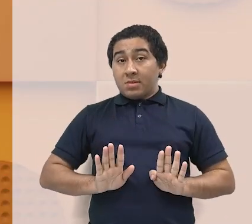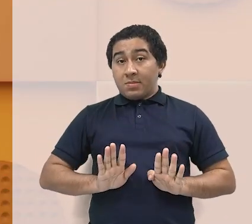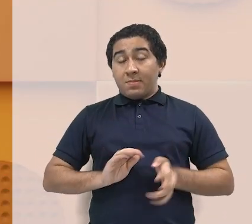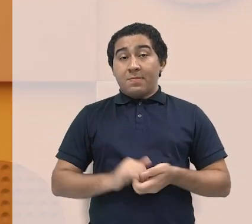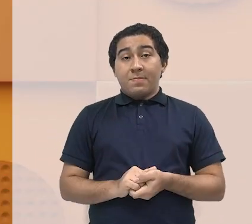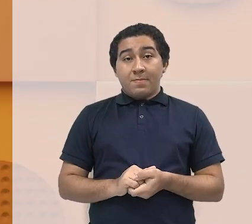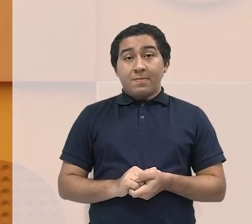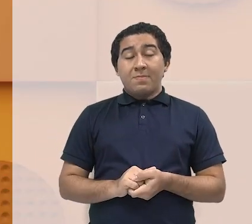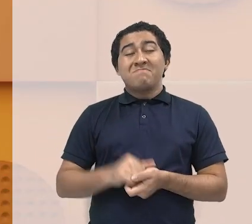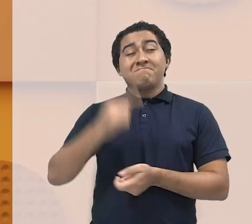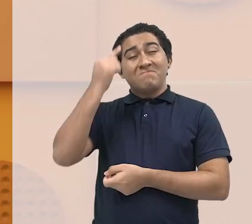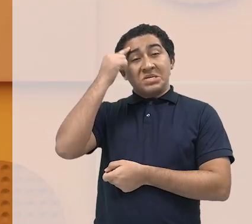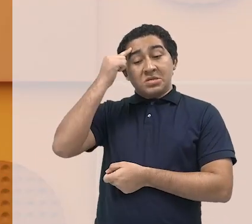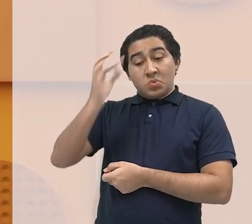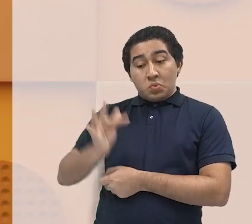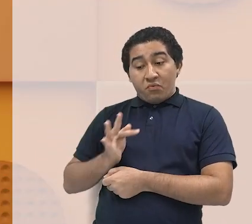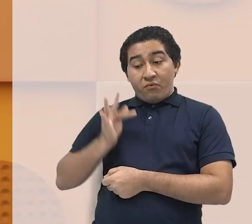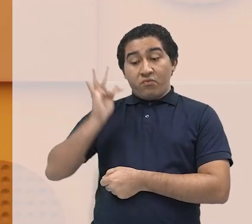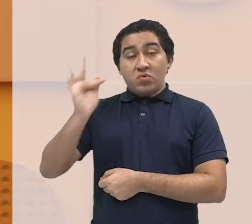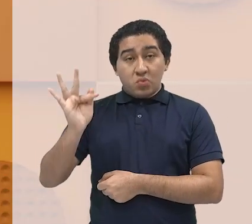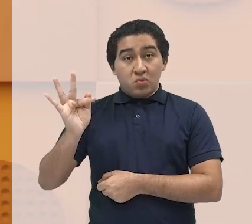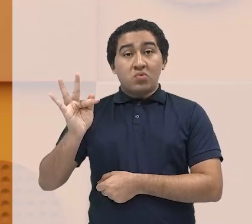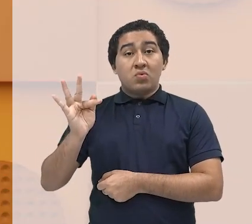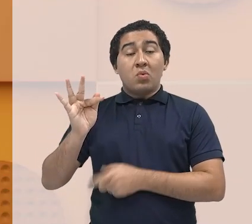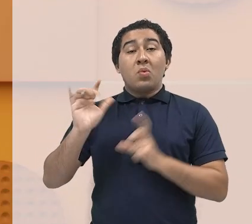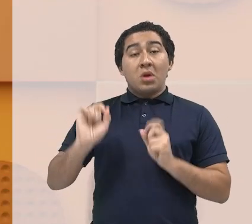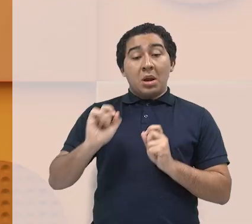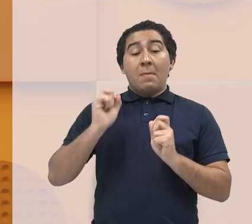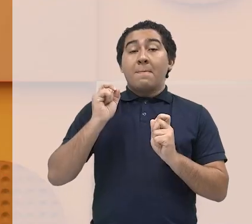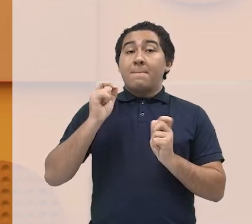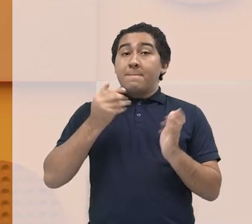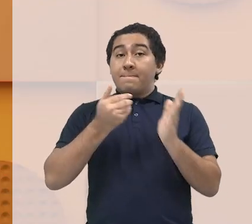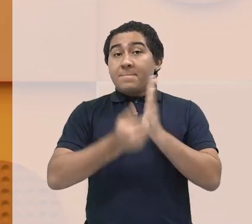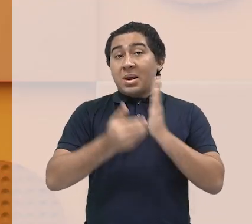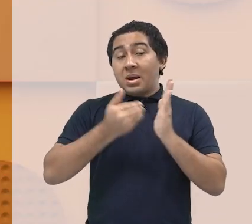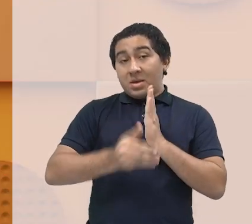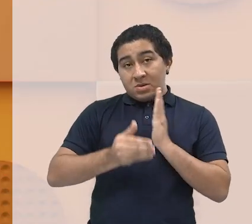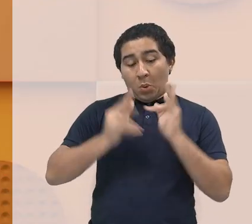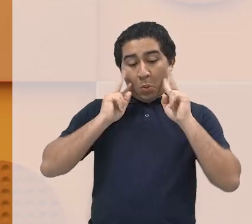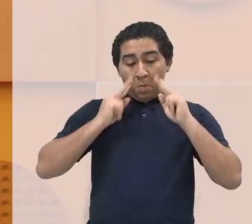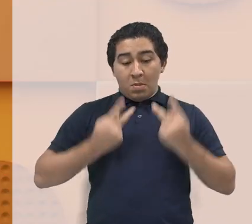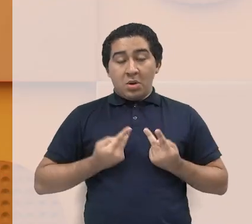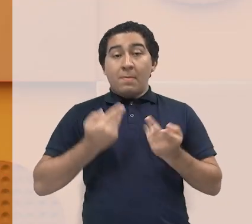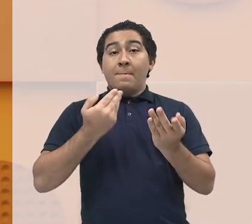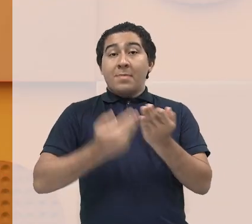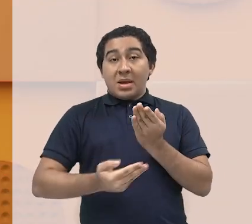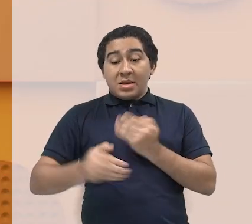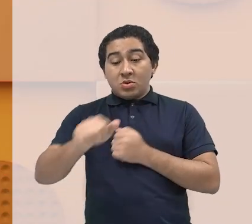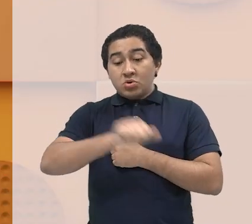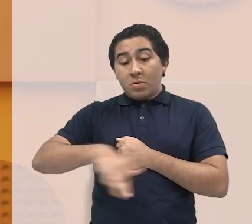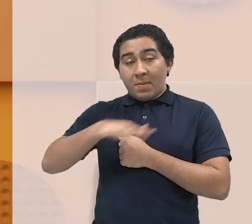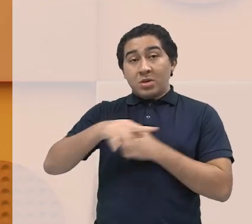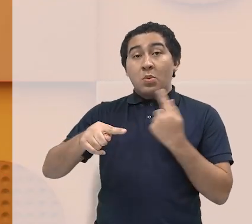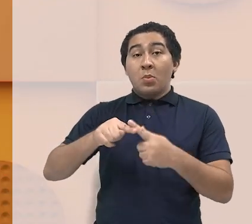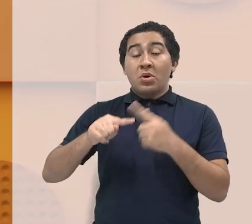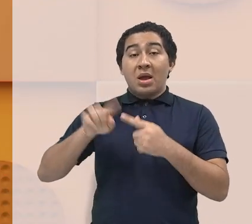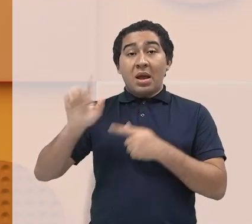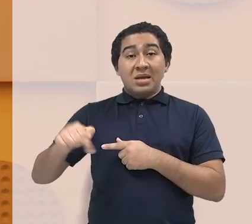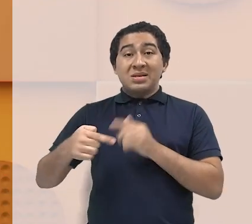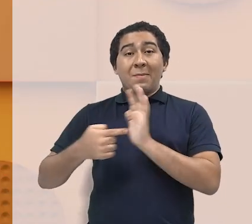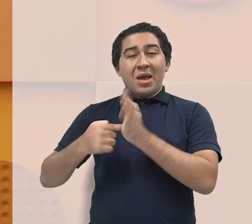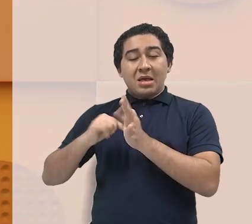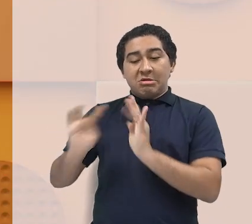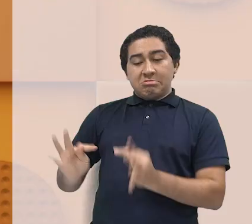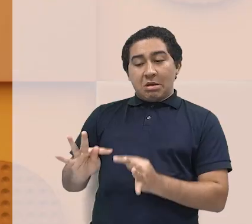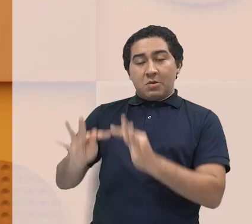a tendência é que cada vez mais o homem perca espaço para essas máquinas cada vez mais modernas,